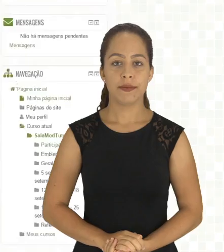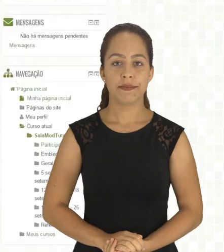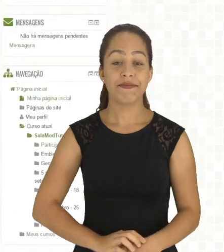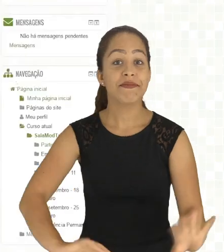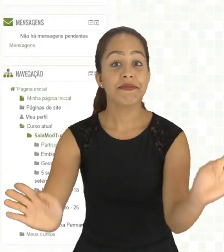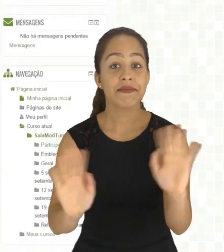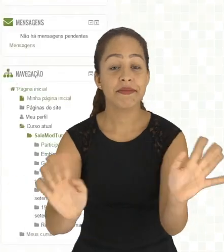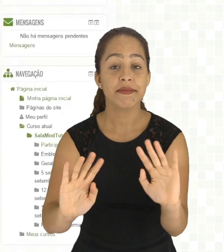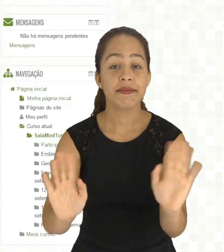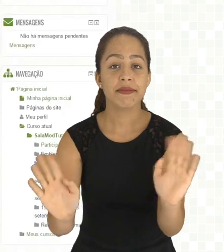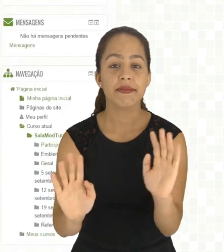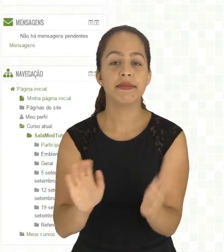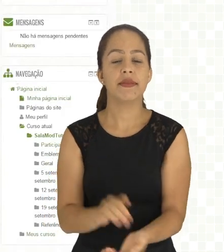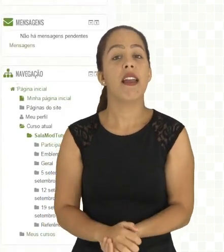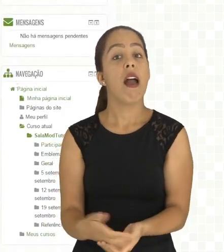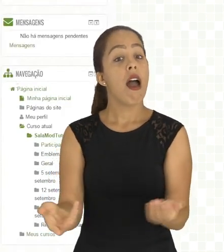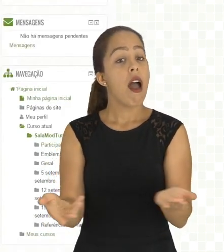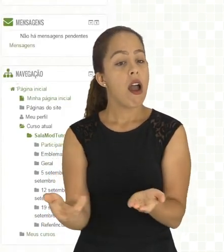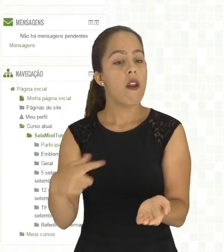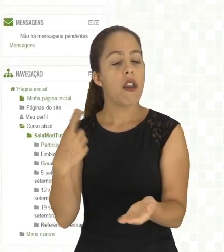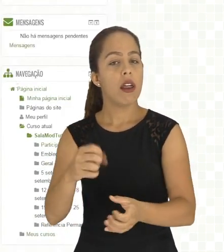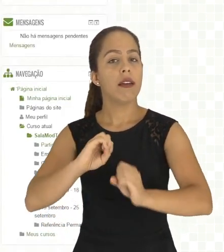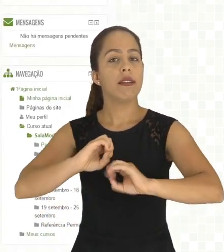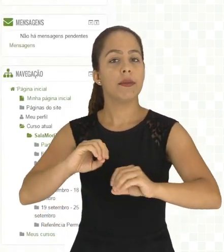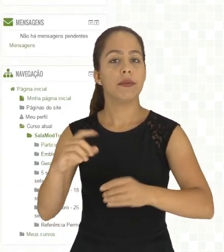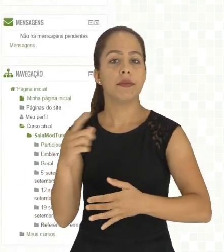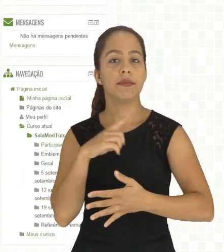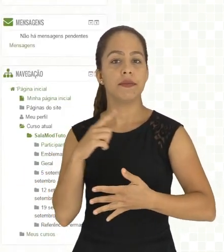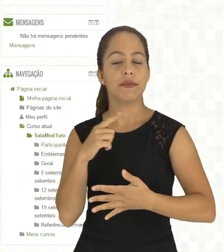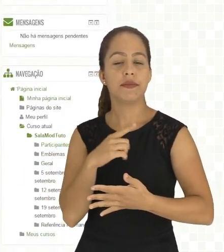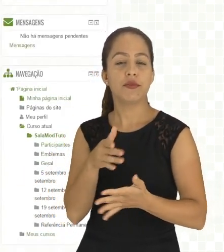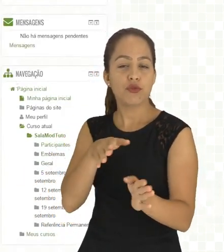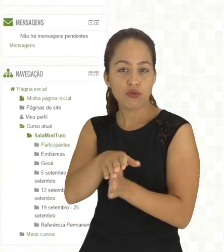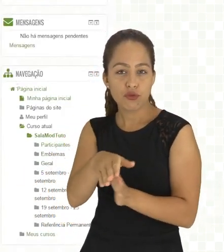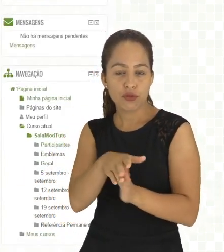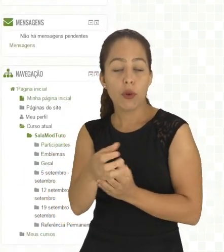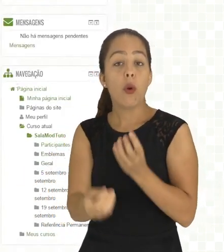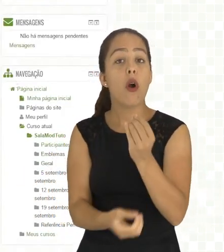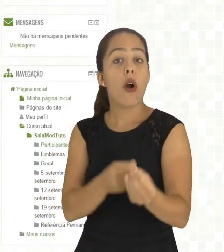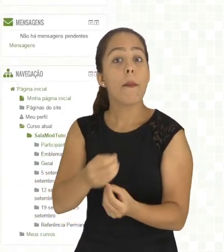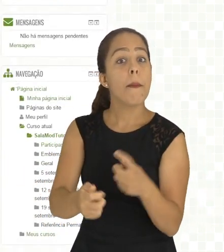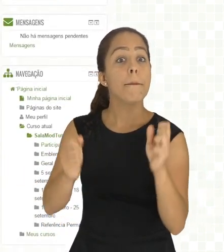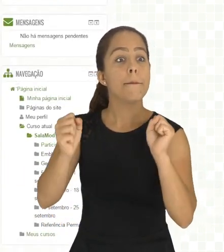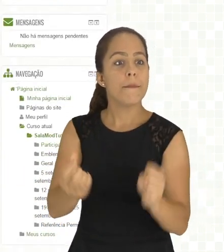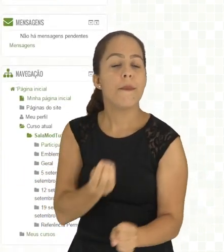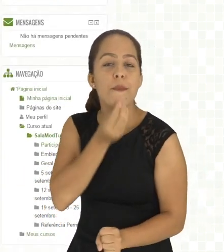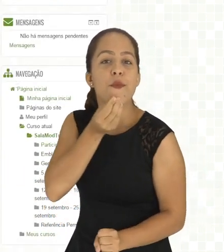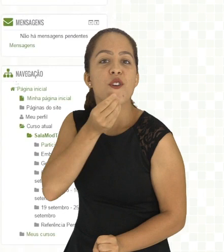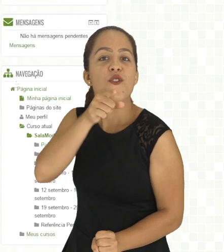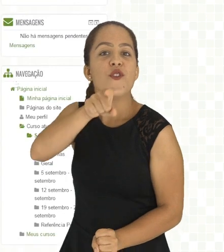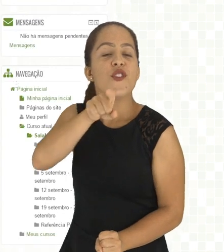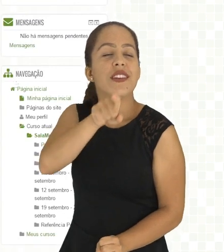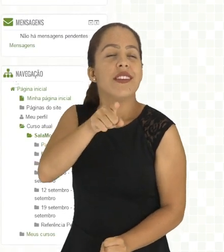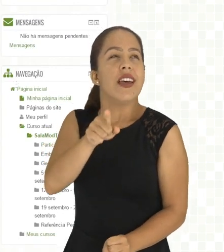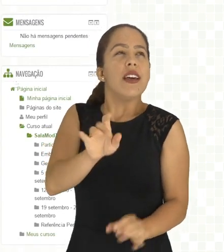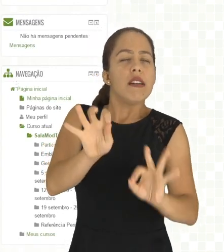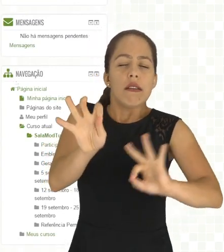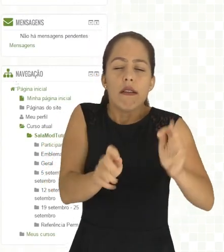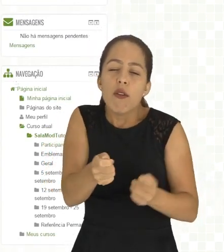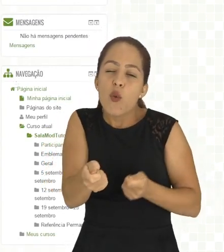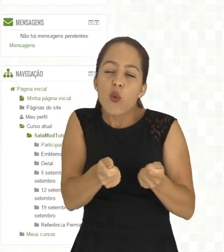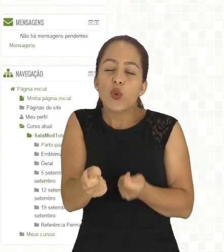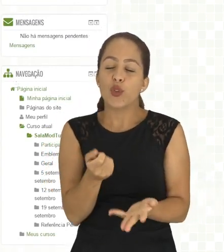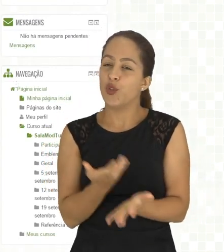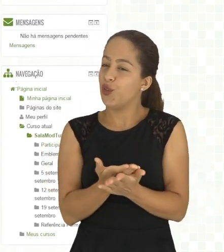olá a todos agora a gente vai ensinar para vocês algumas dicas e recursos que podem auxiliar você a gerenciar os seus